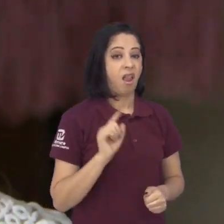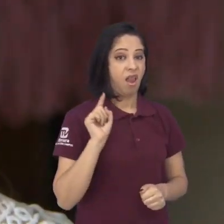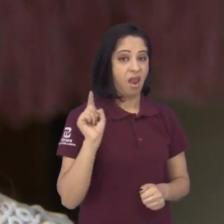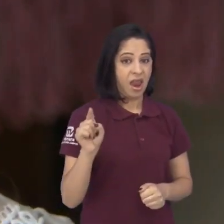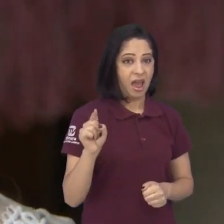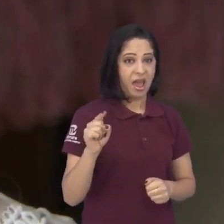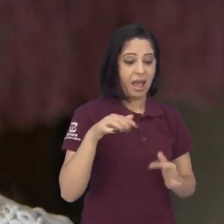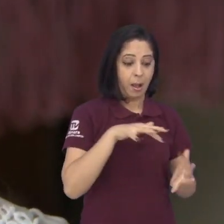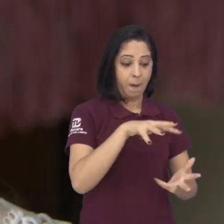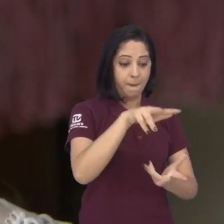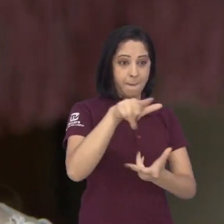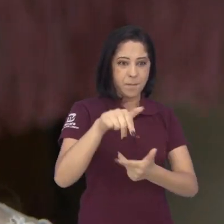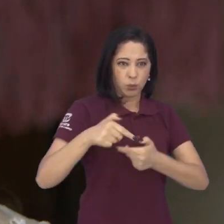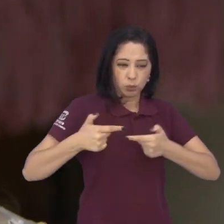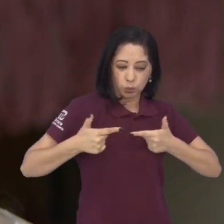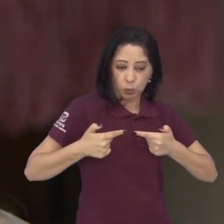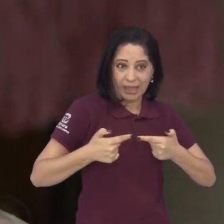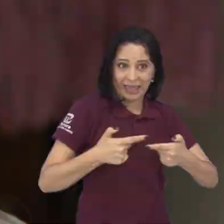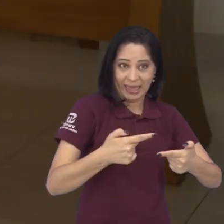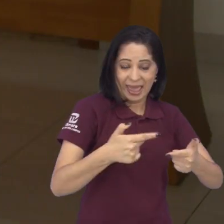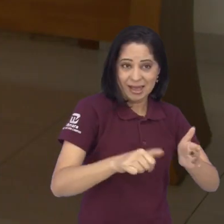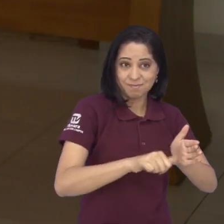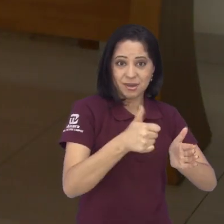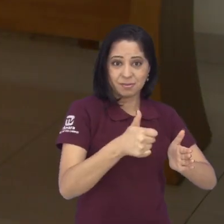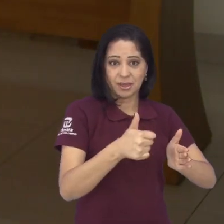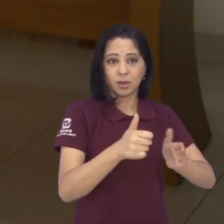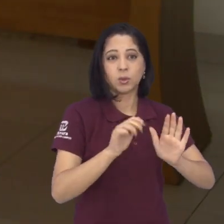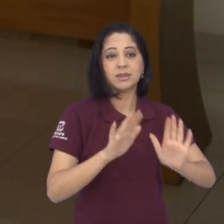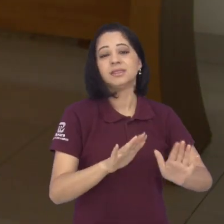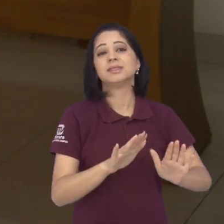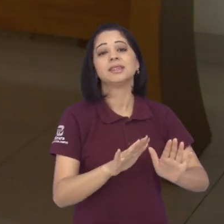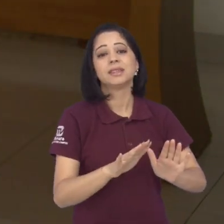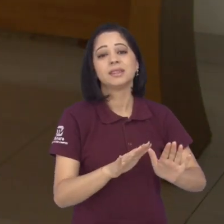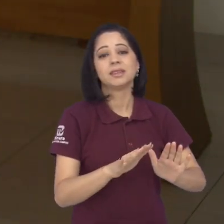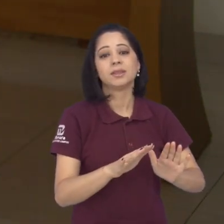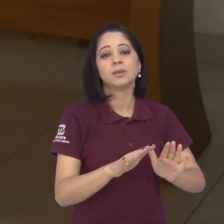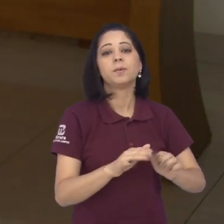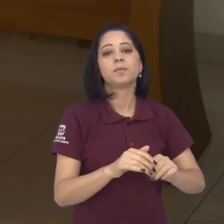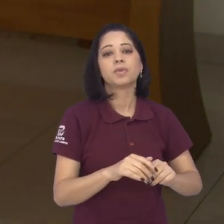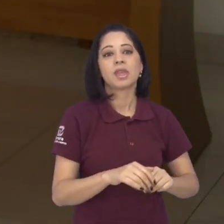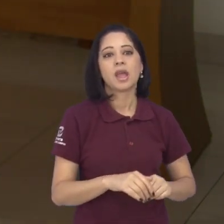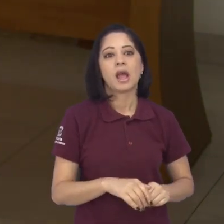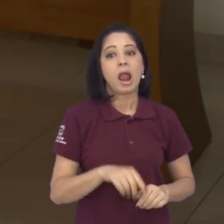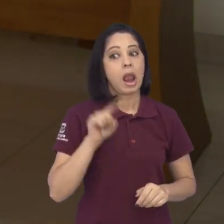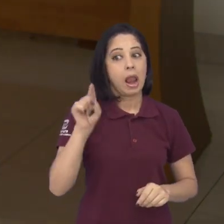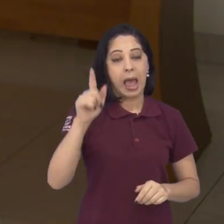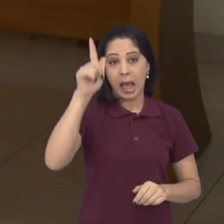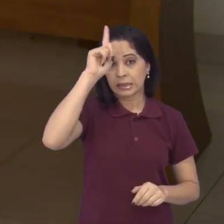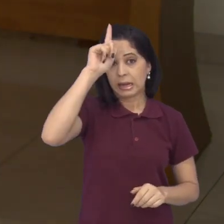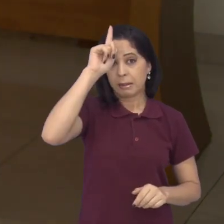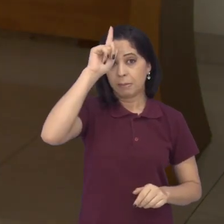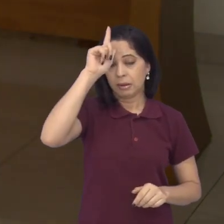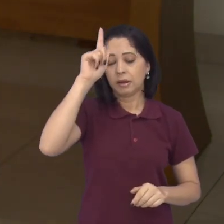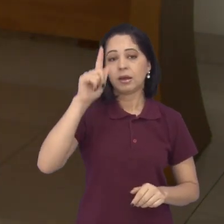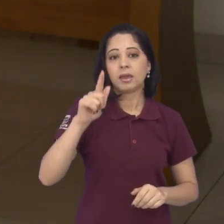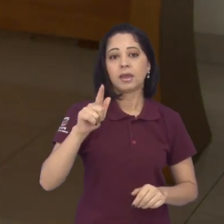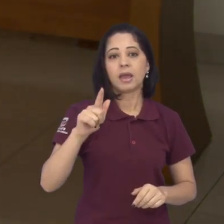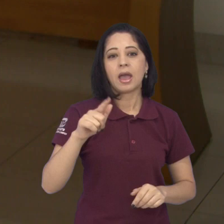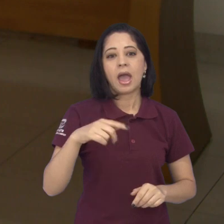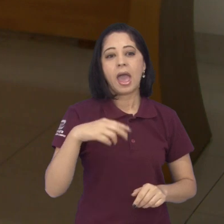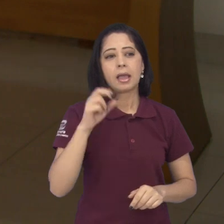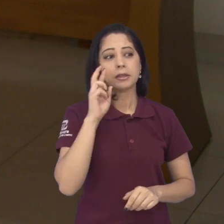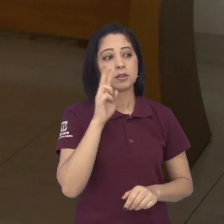que se tornou a história da família no país. Primeira Grande Guerra Mundial, e eles